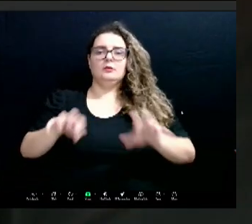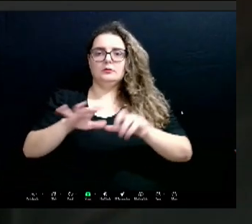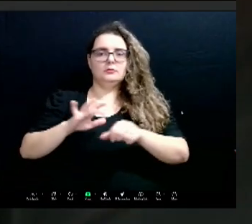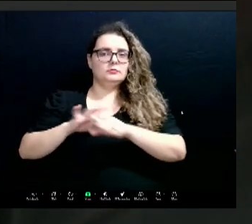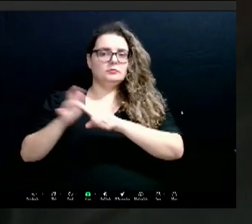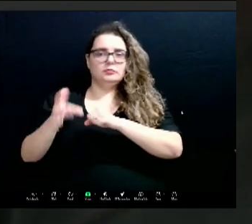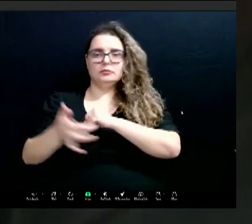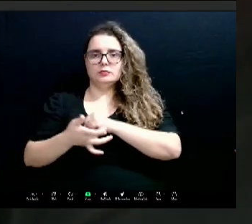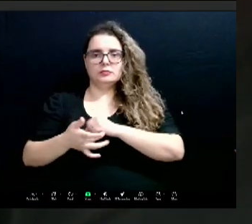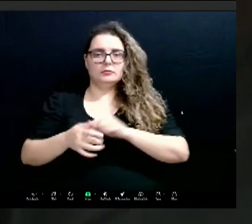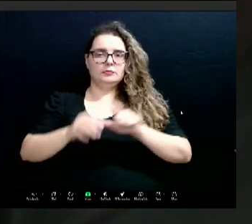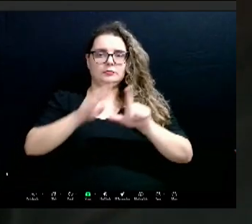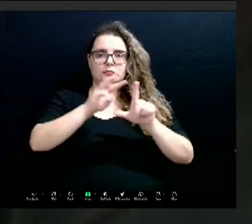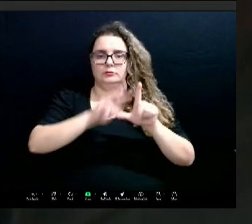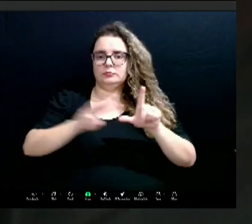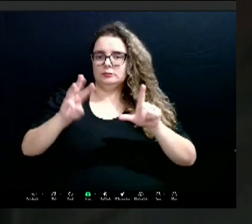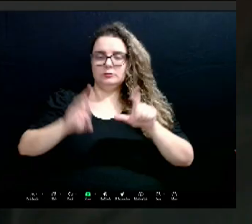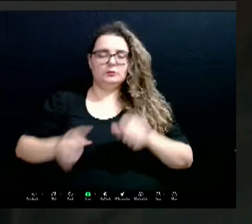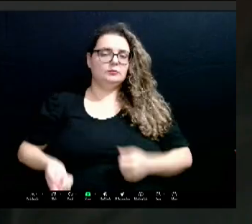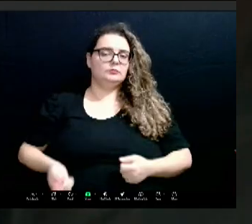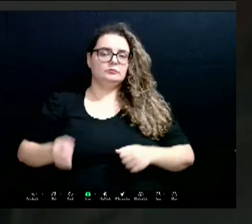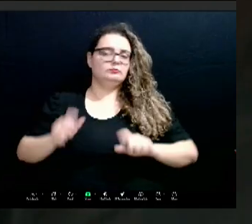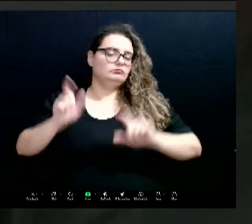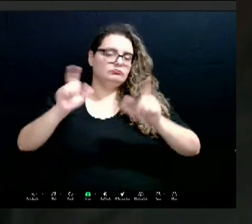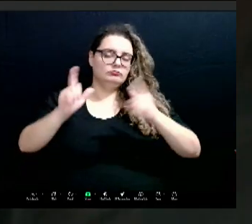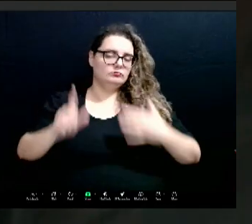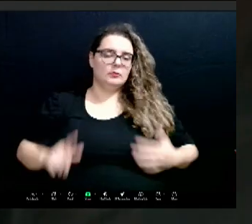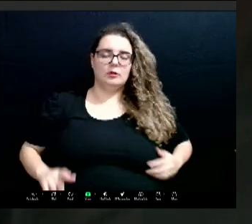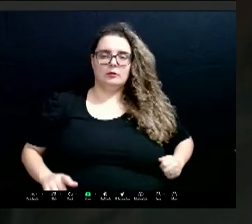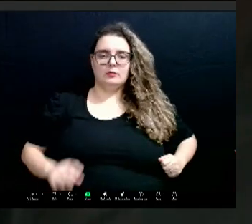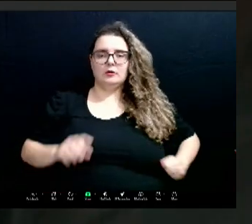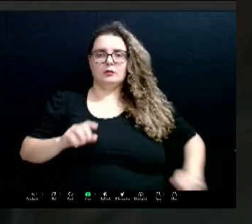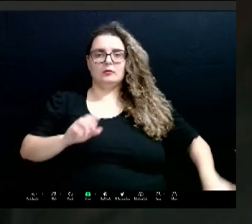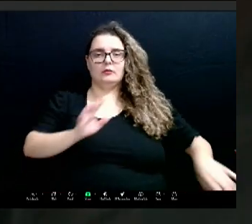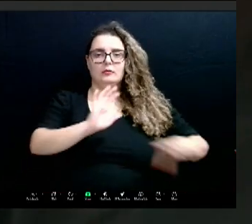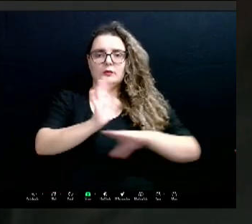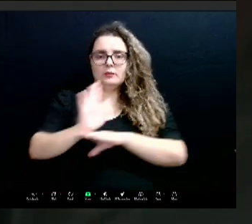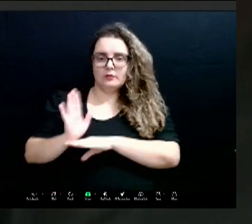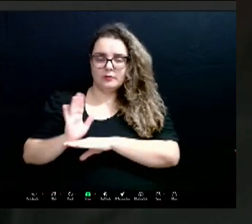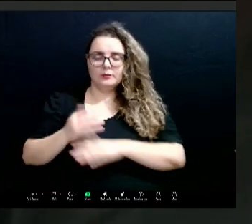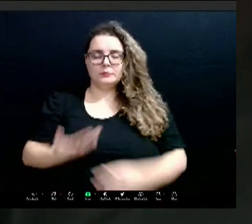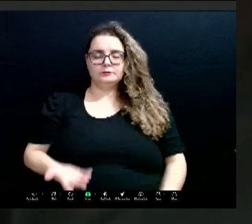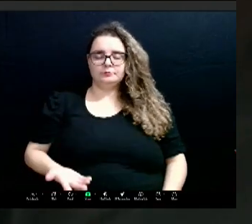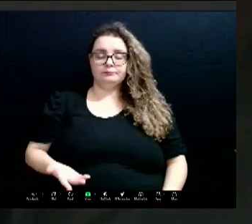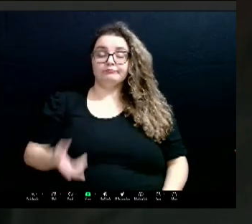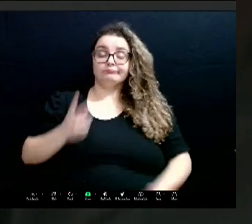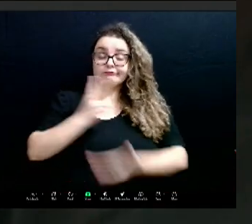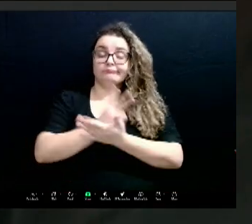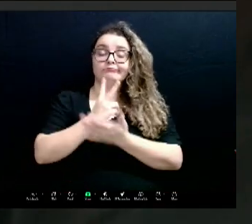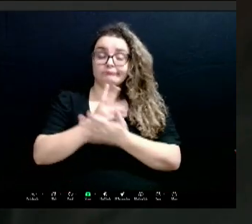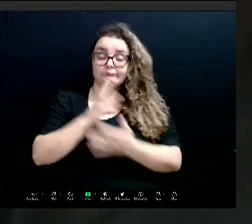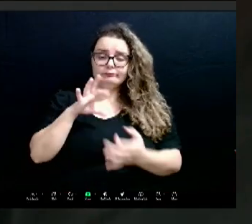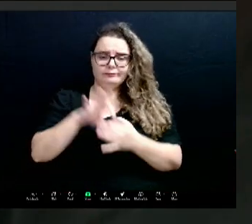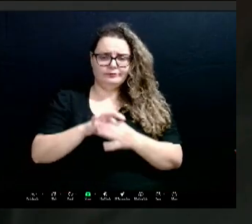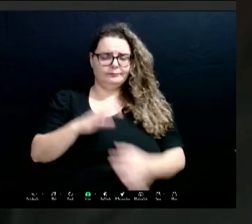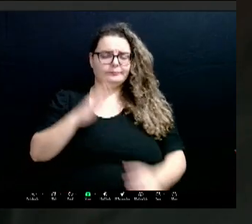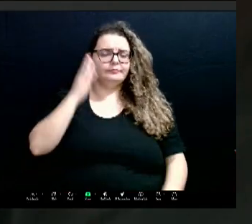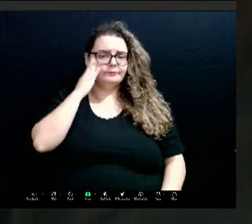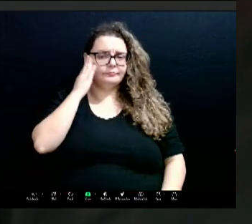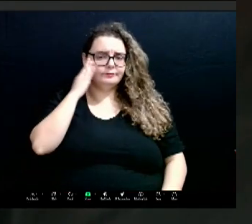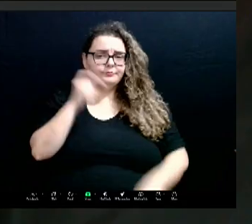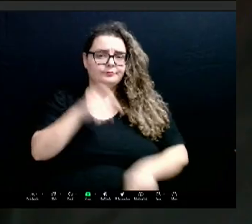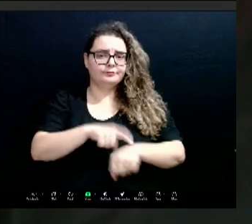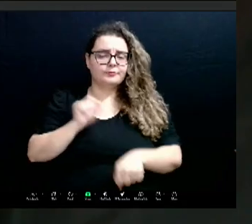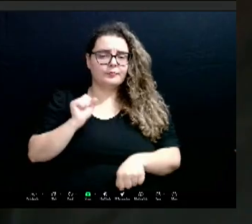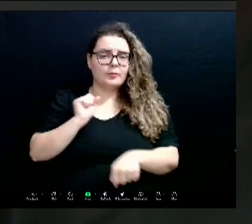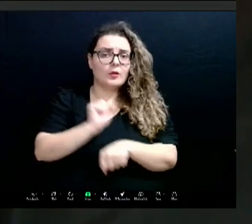streaming. Estamos conectados o tempo todo, já percebeu? Mas será que a gente sabe o momento que a gente deve parar? O